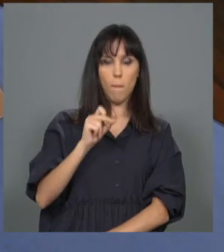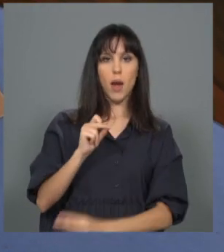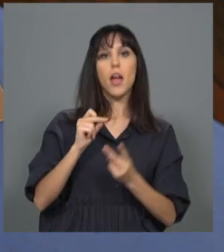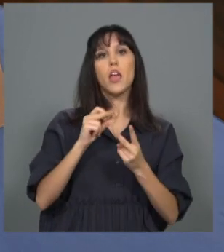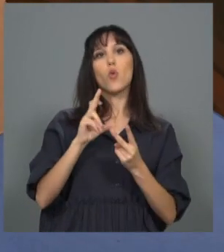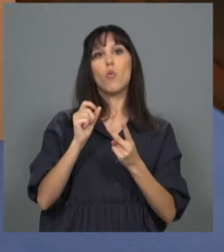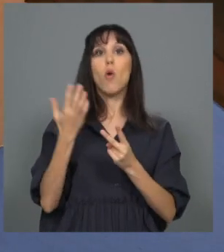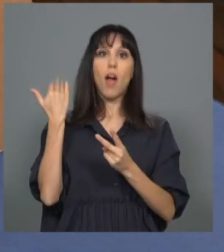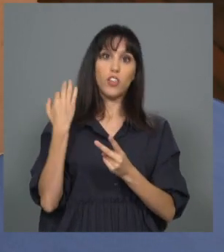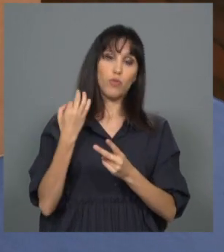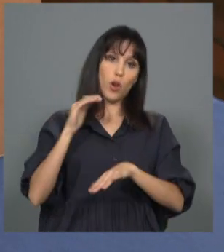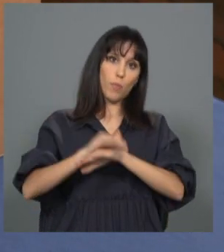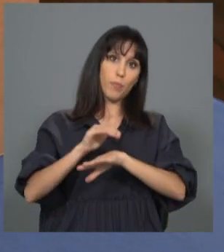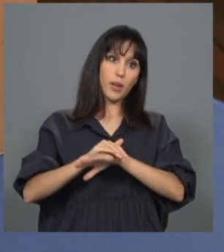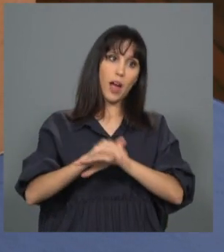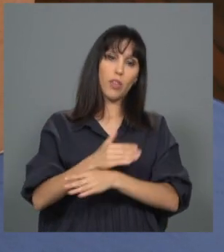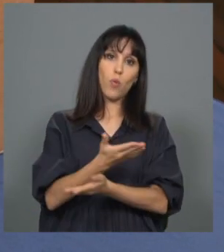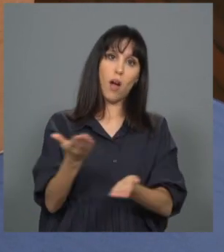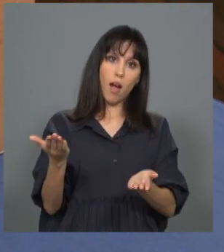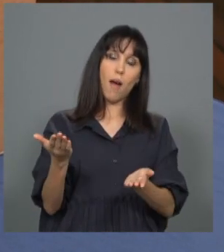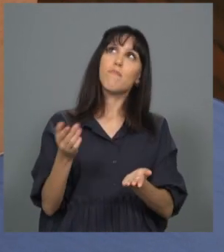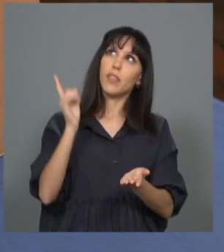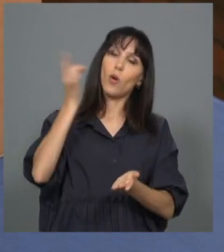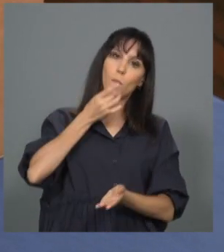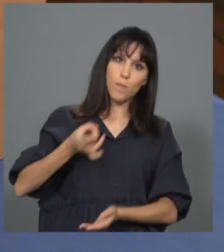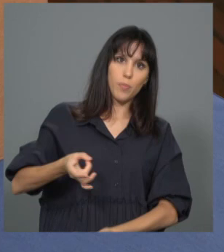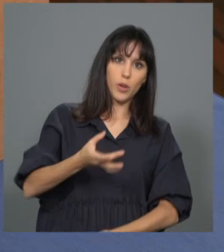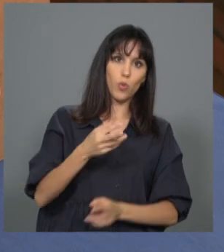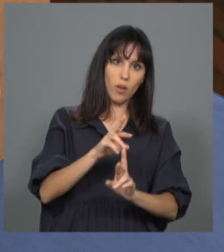corrompidas pelo pecado. É muito interessante